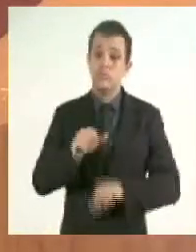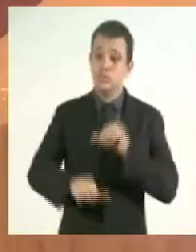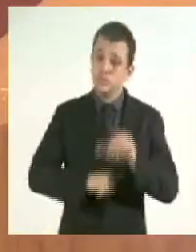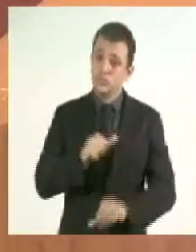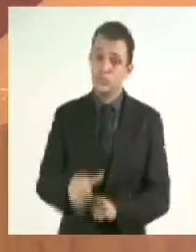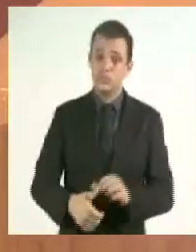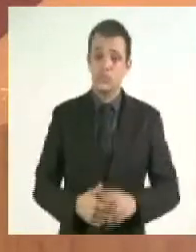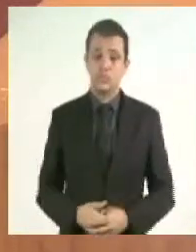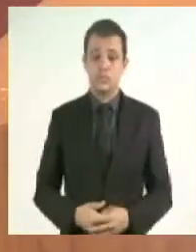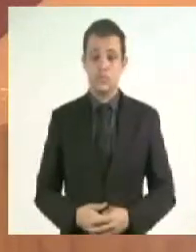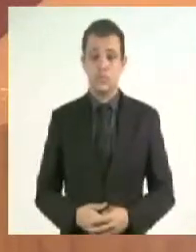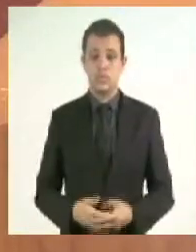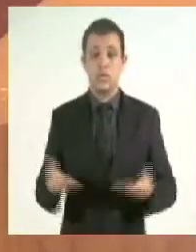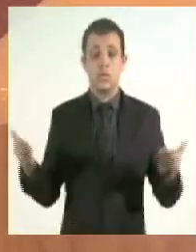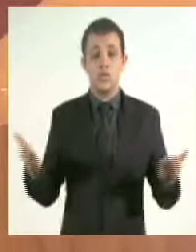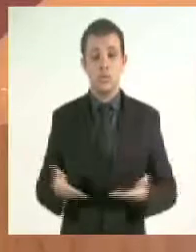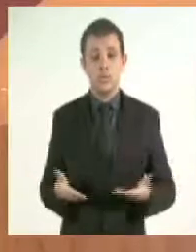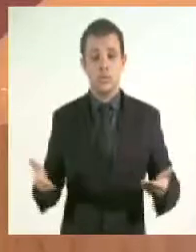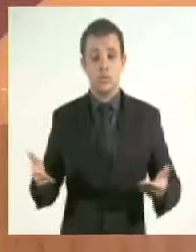Nós estamos